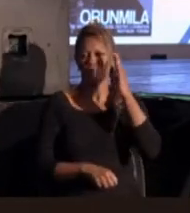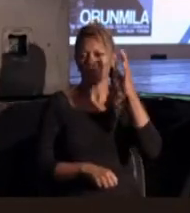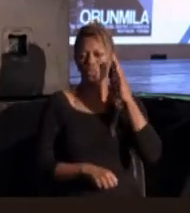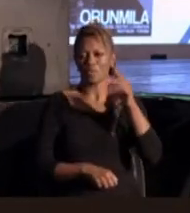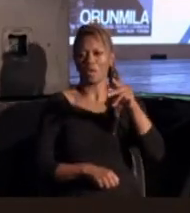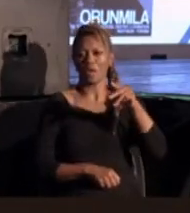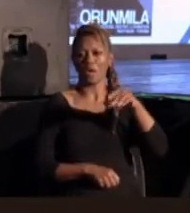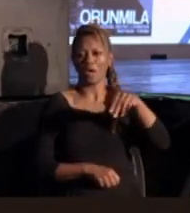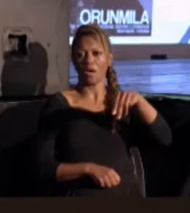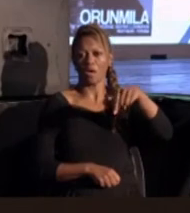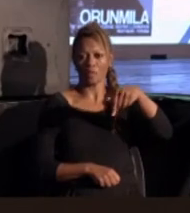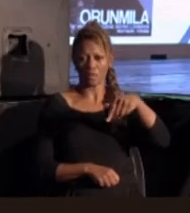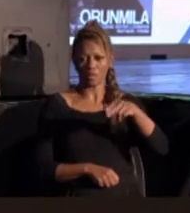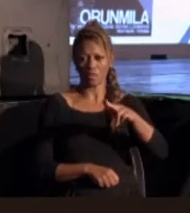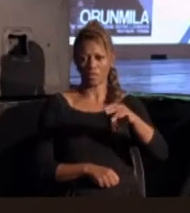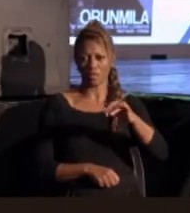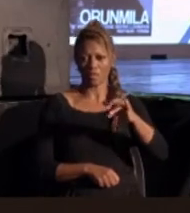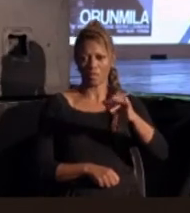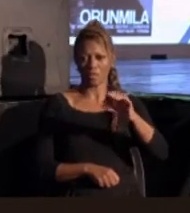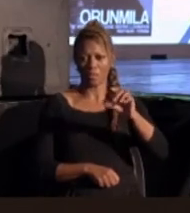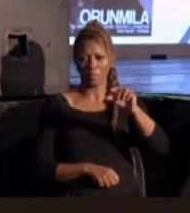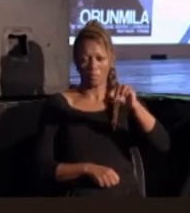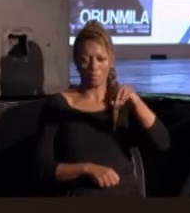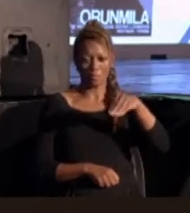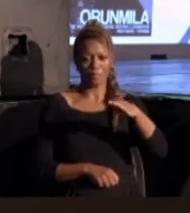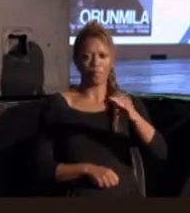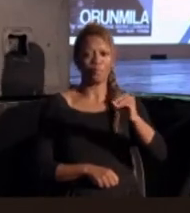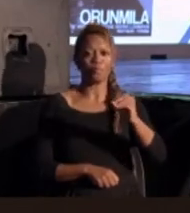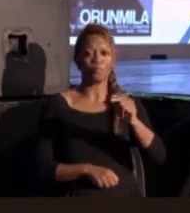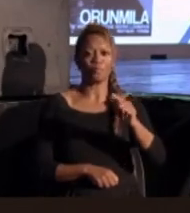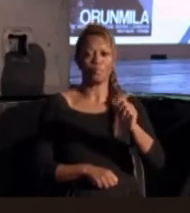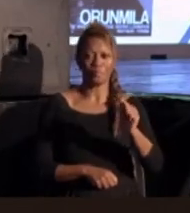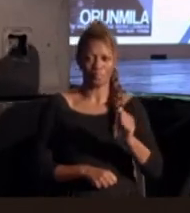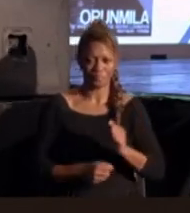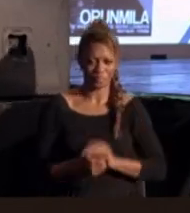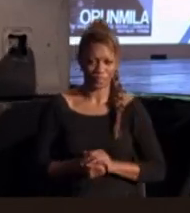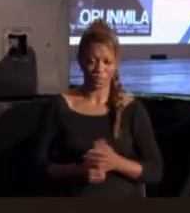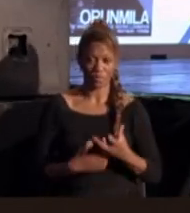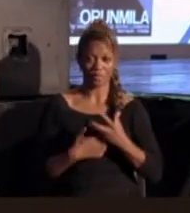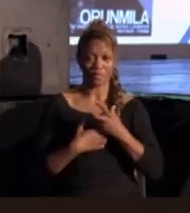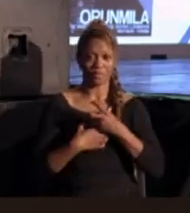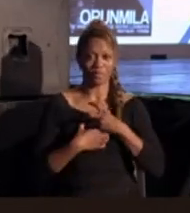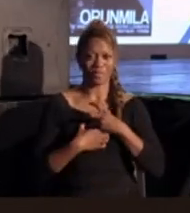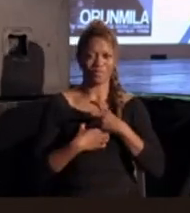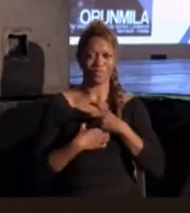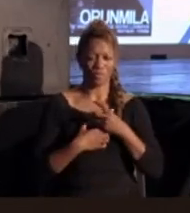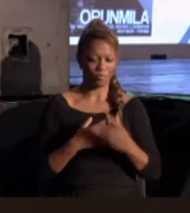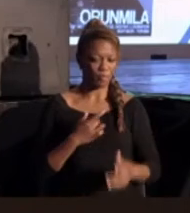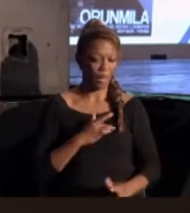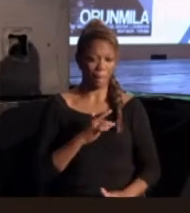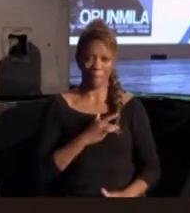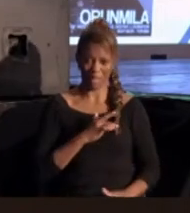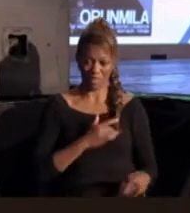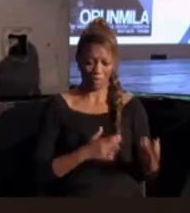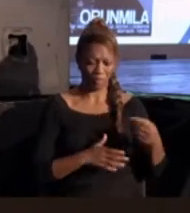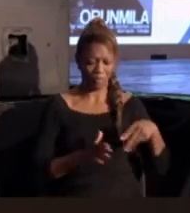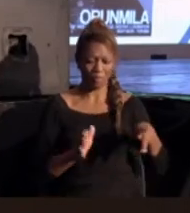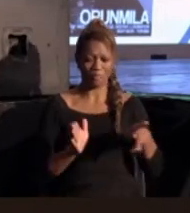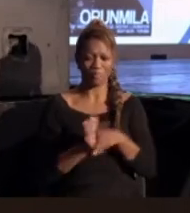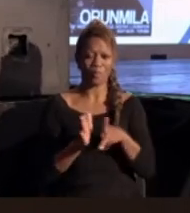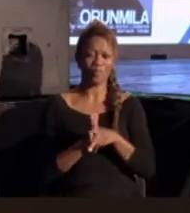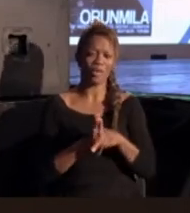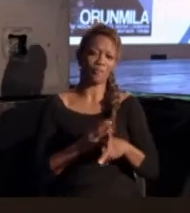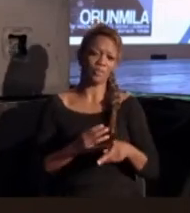quilombola. A cosmofobia tem relação com um sentimento de medo crônico. Diante do